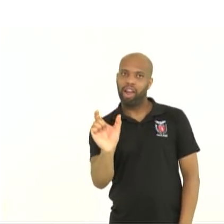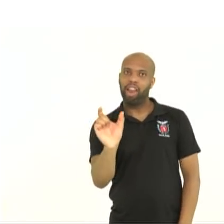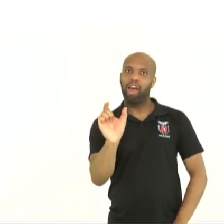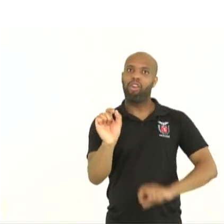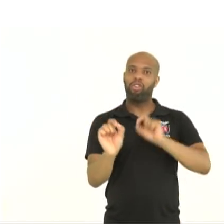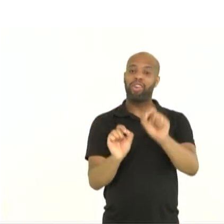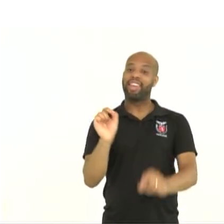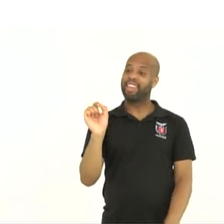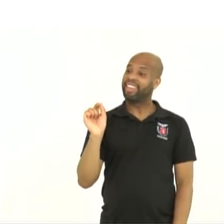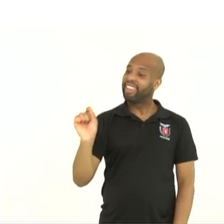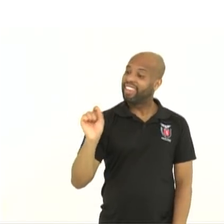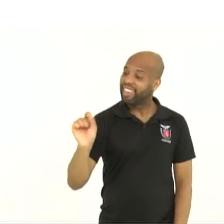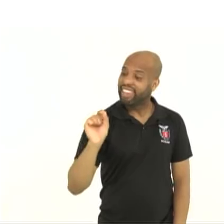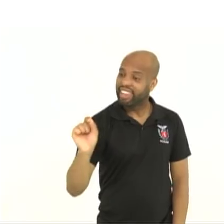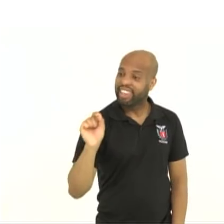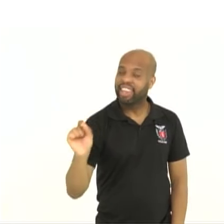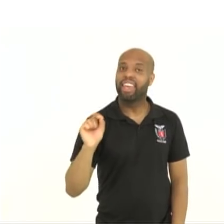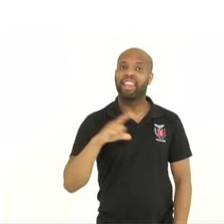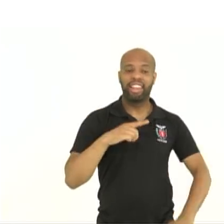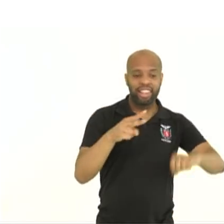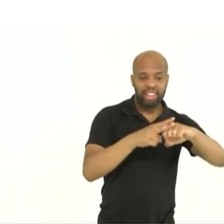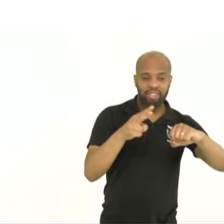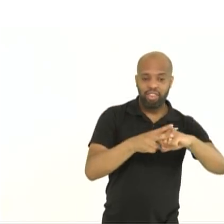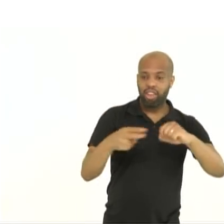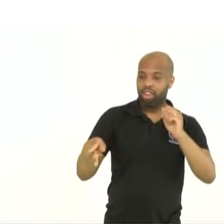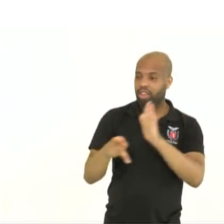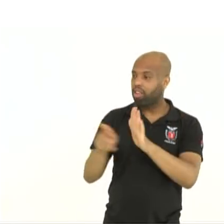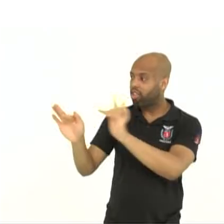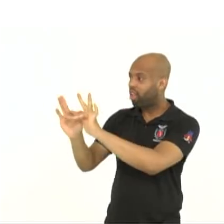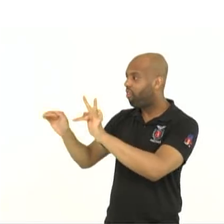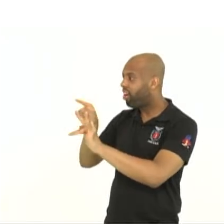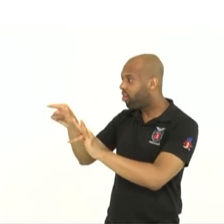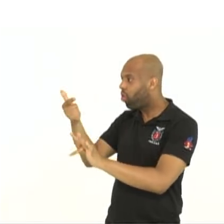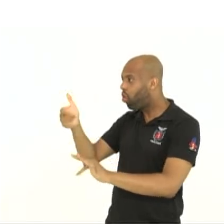verbo dizende à fala reproduzida.